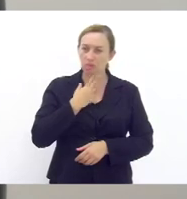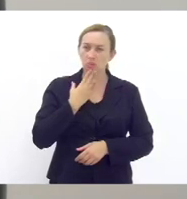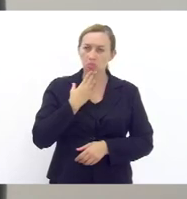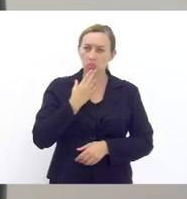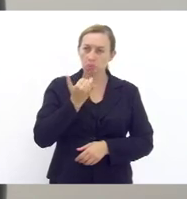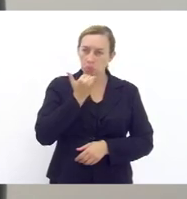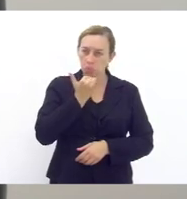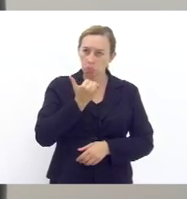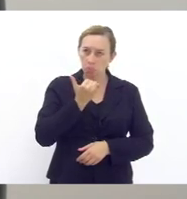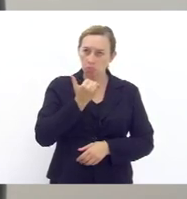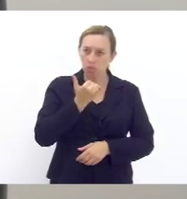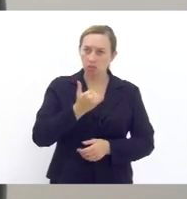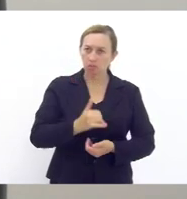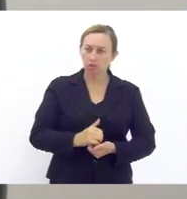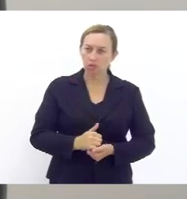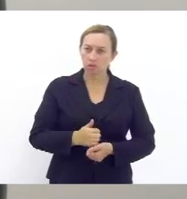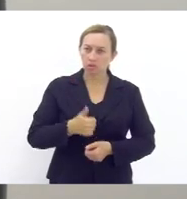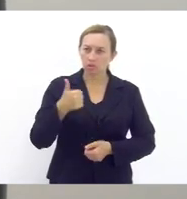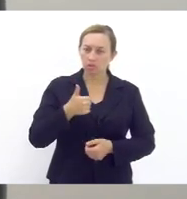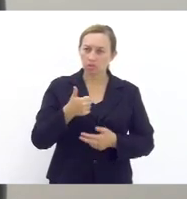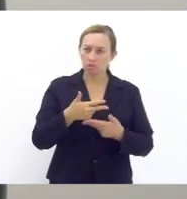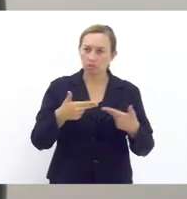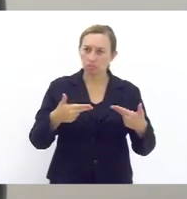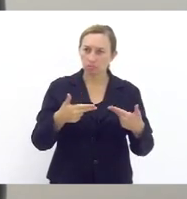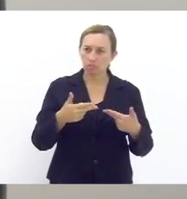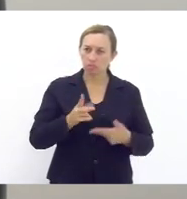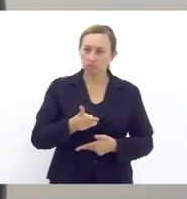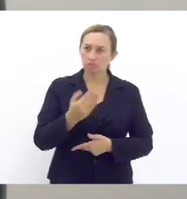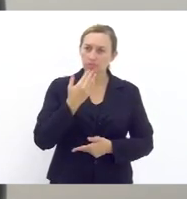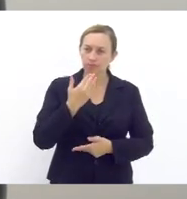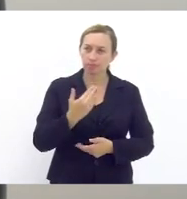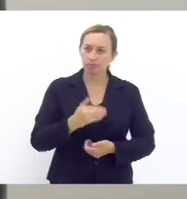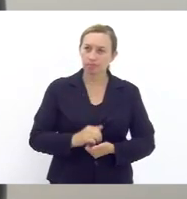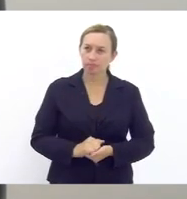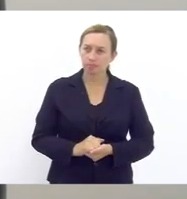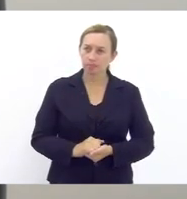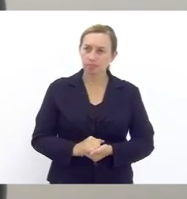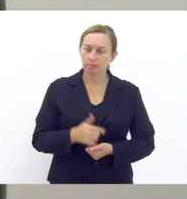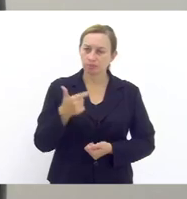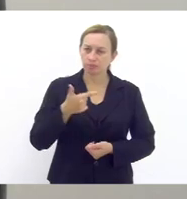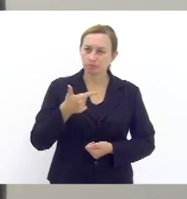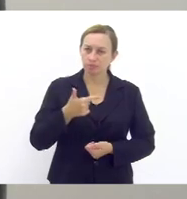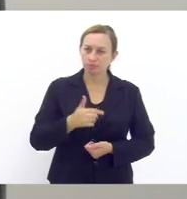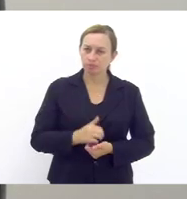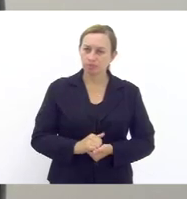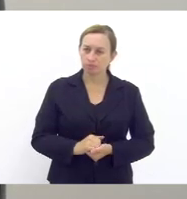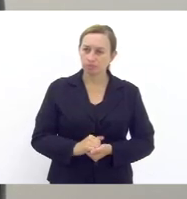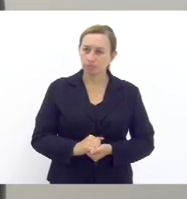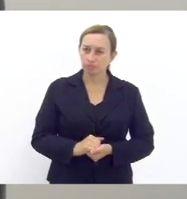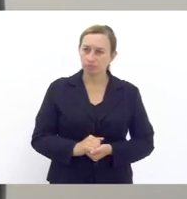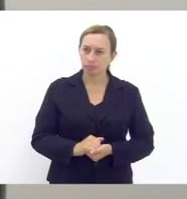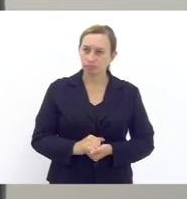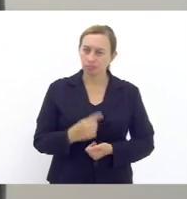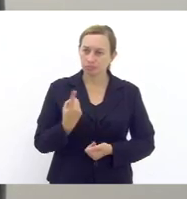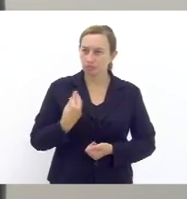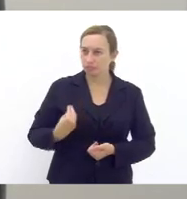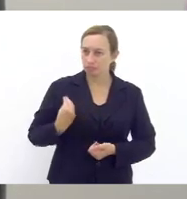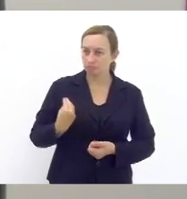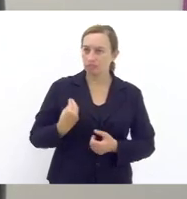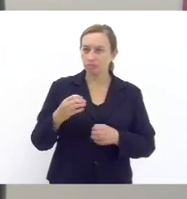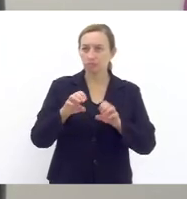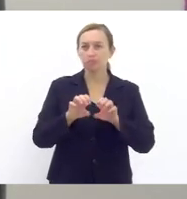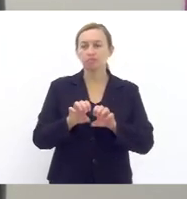desculpa eu acho que a primeira coisa que a gente tem que sempre pedir a segunda coisa nós vivemos num sistema